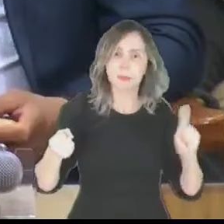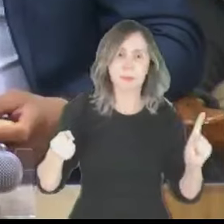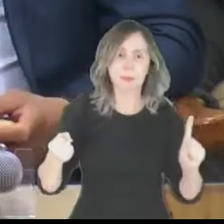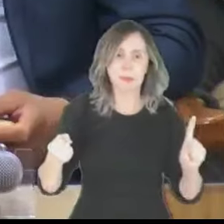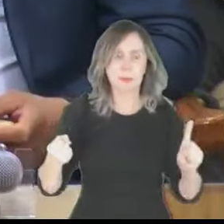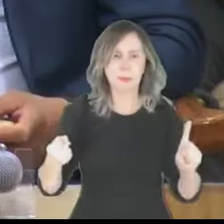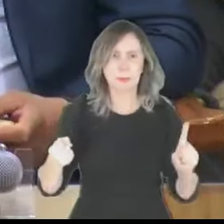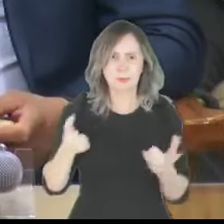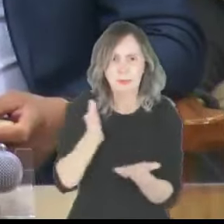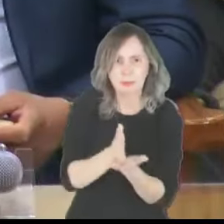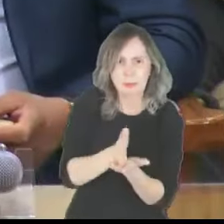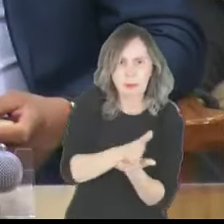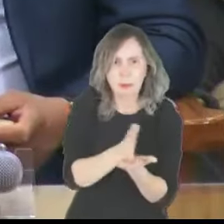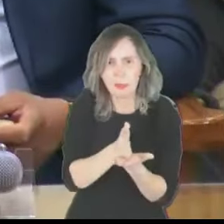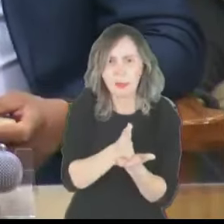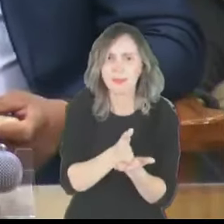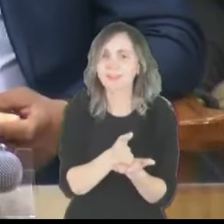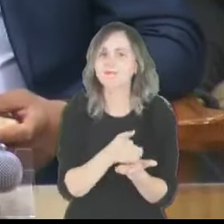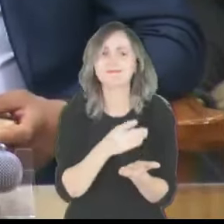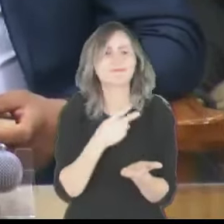cruz tudo é decidido.